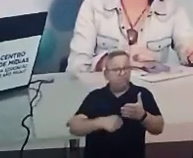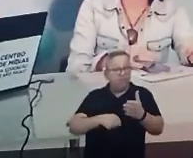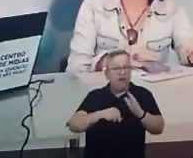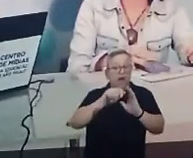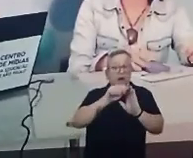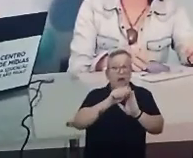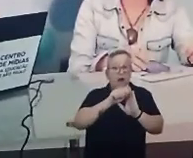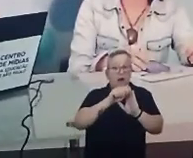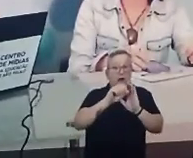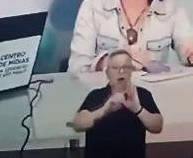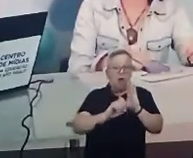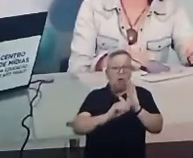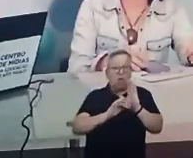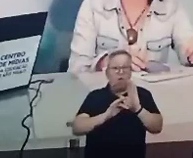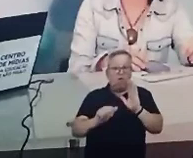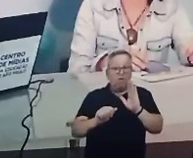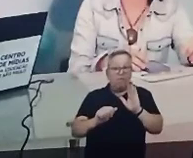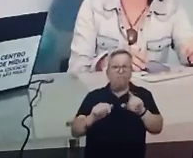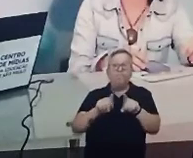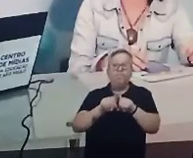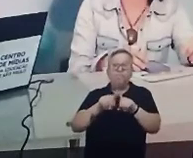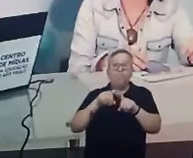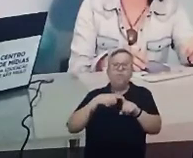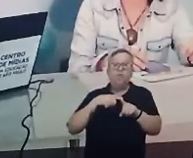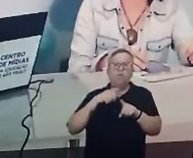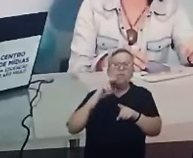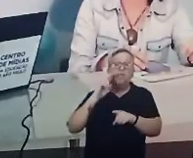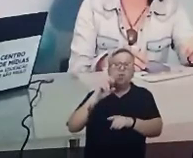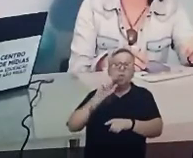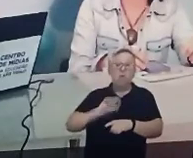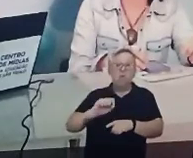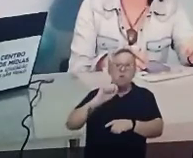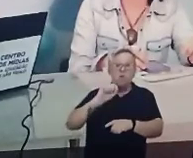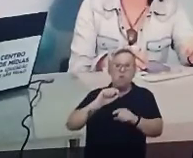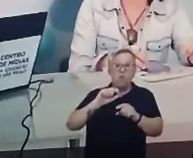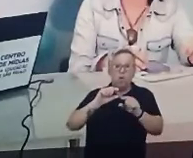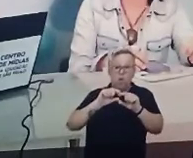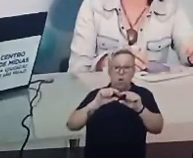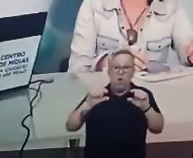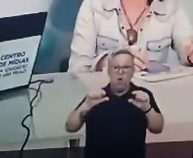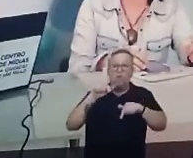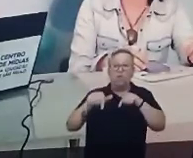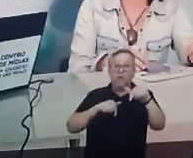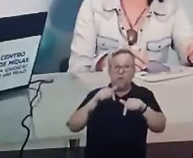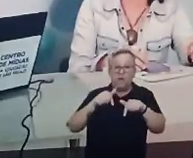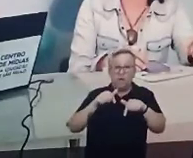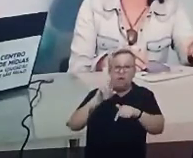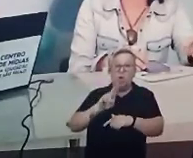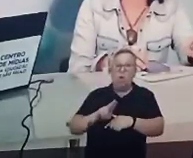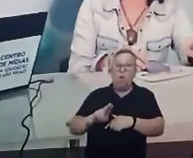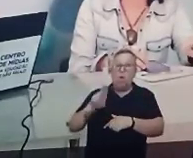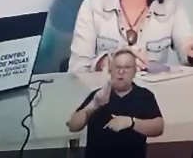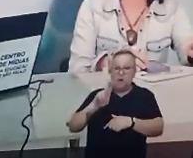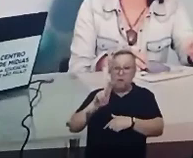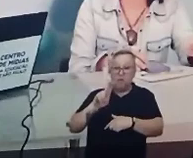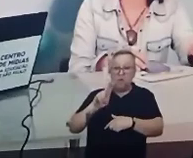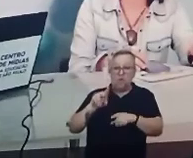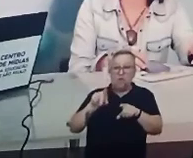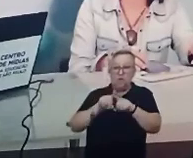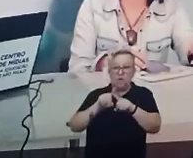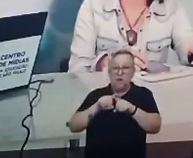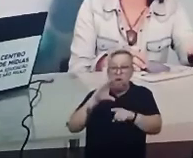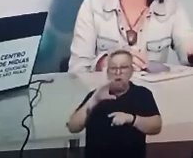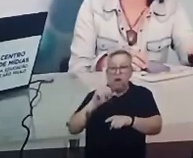A e a categoria OFA, a gente sempre considera o campo de atuação para unidade e